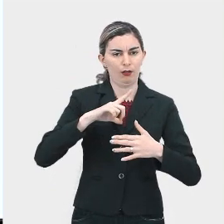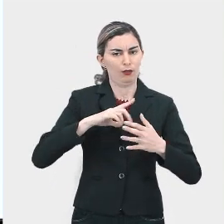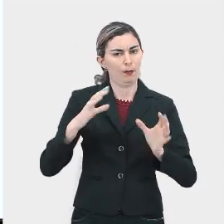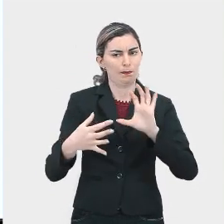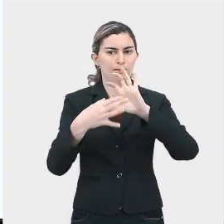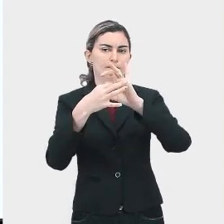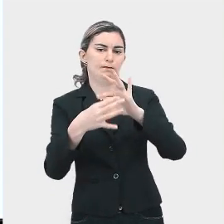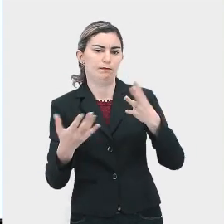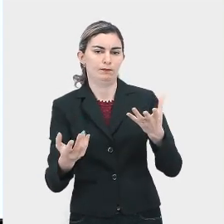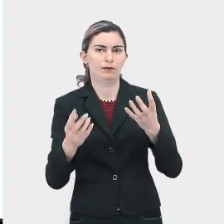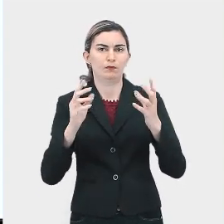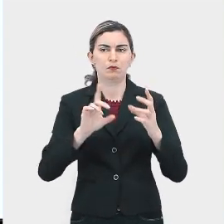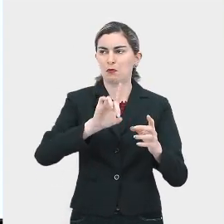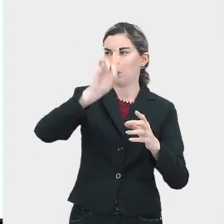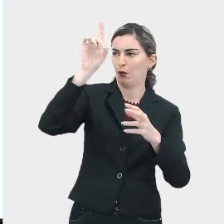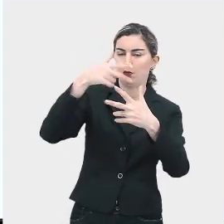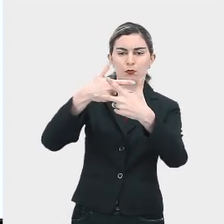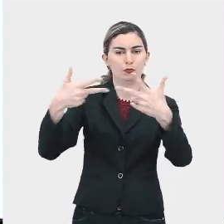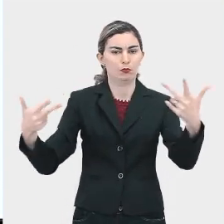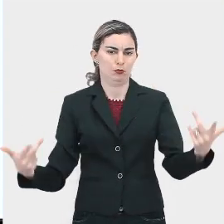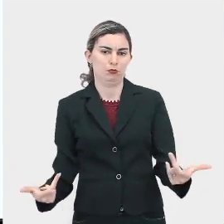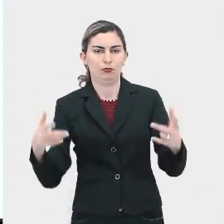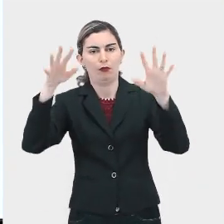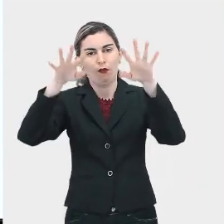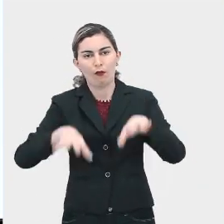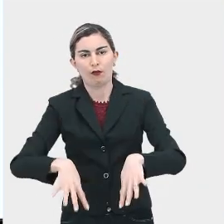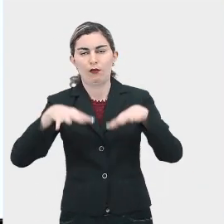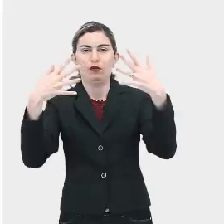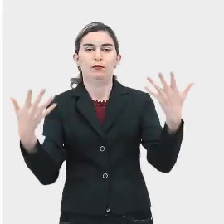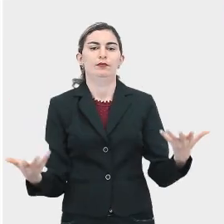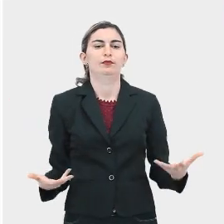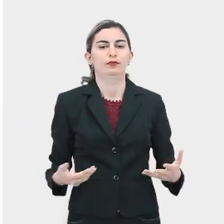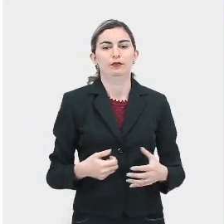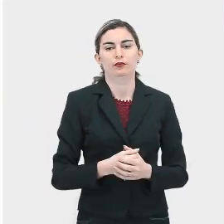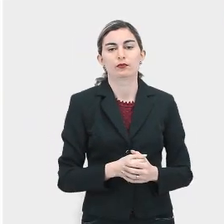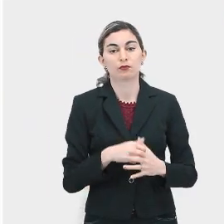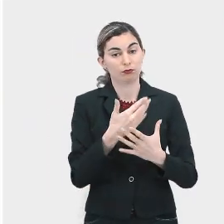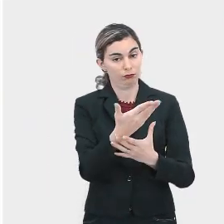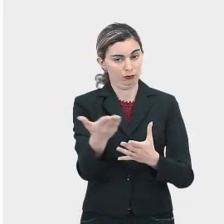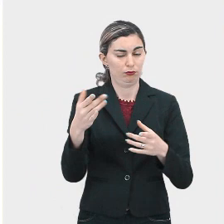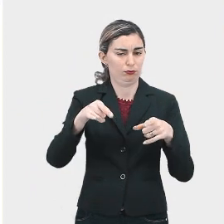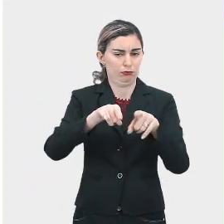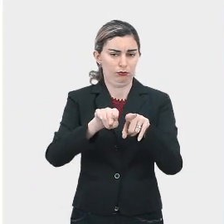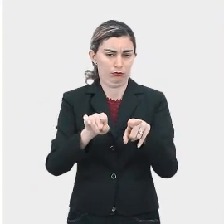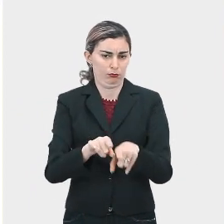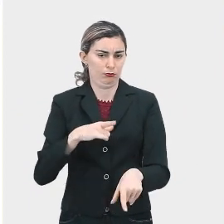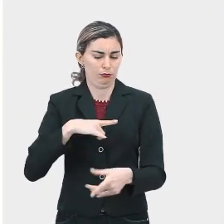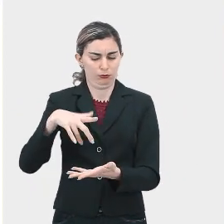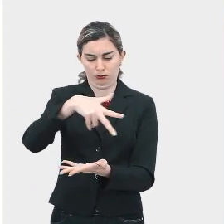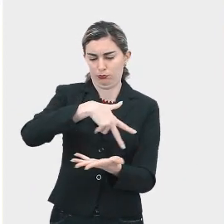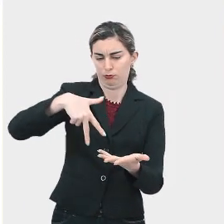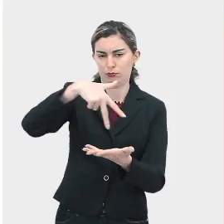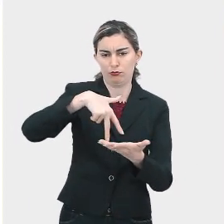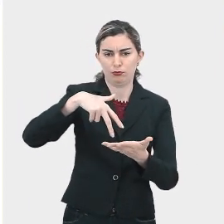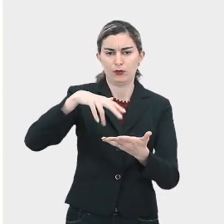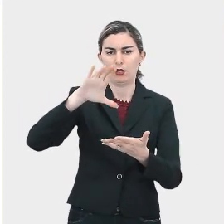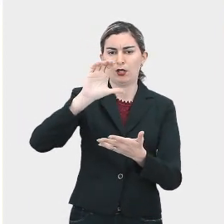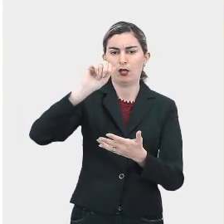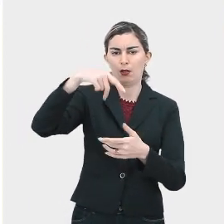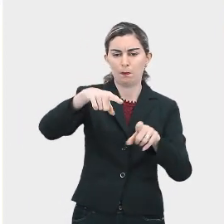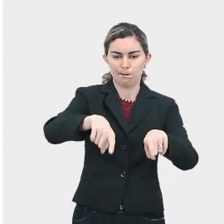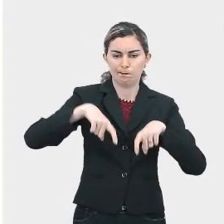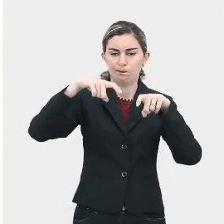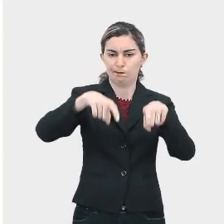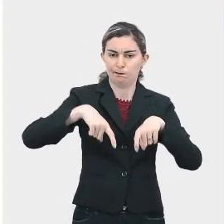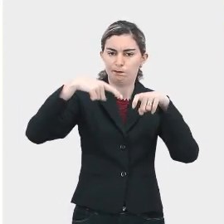um religar com Deus, com as divindades que se acreditavam. E aí também a gente tem as danças